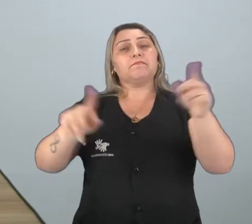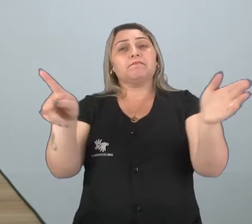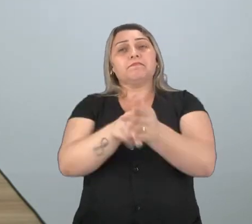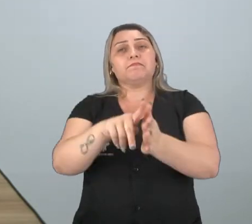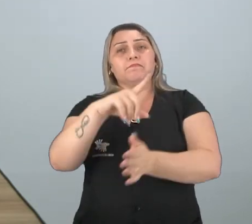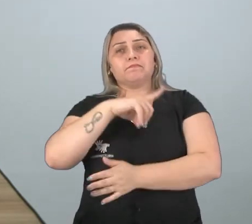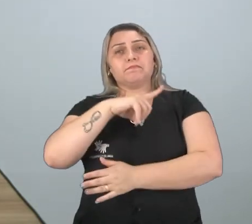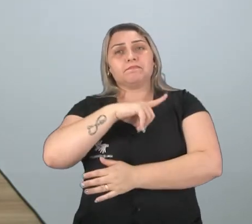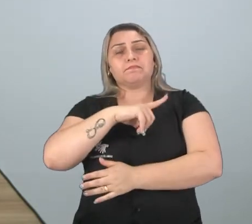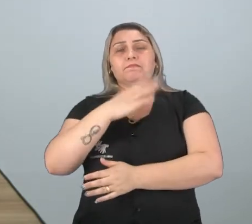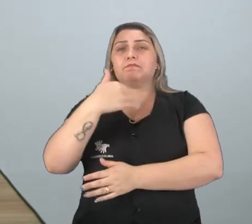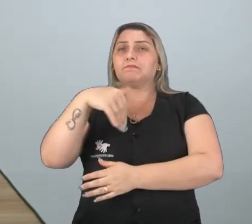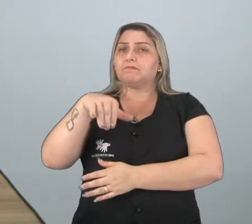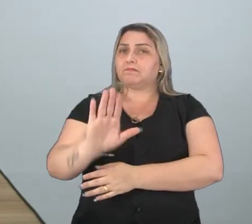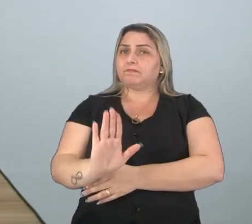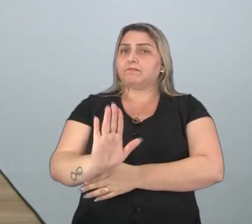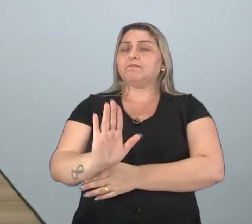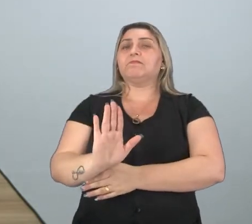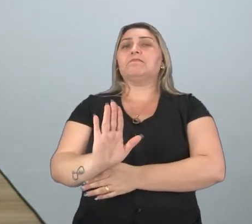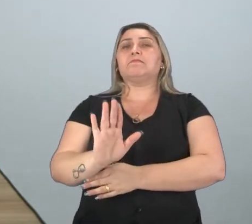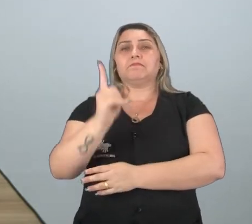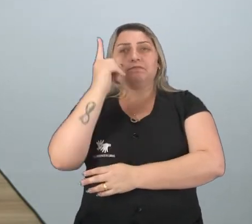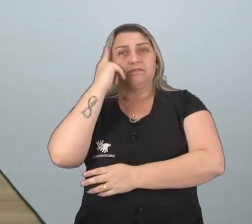seu. Por mais que